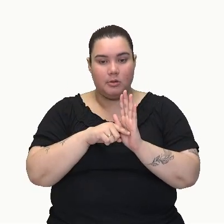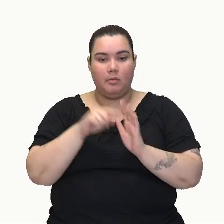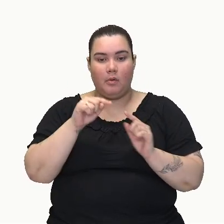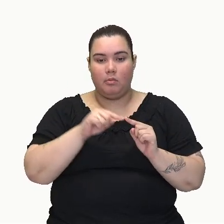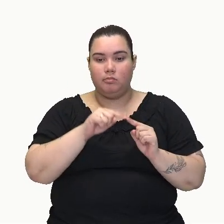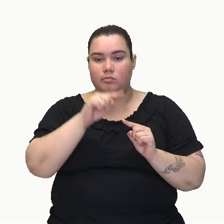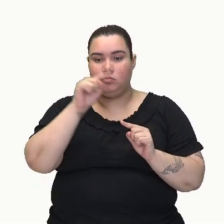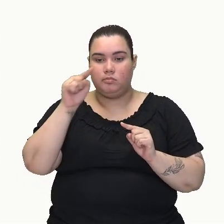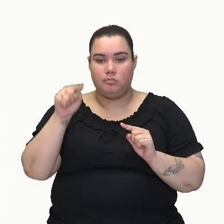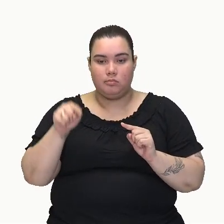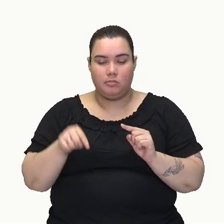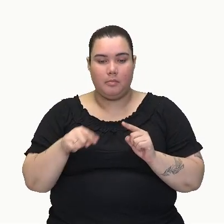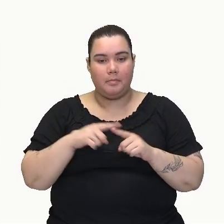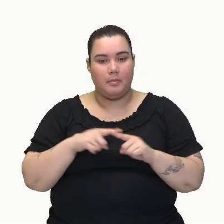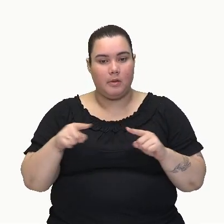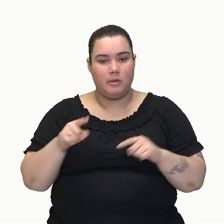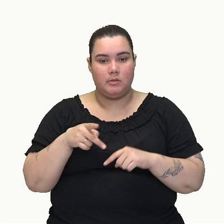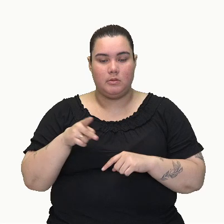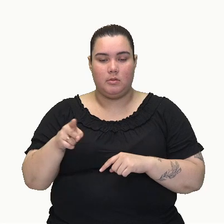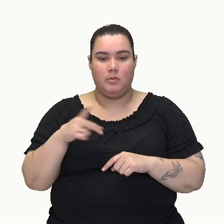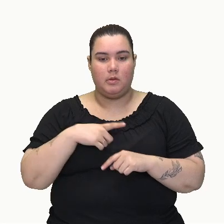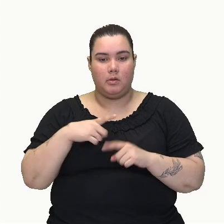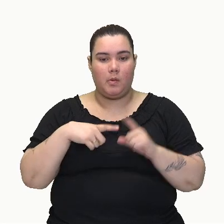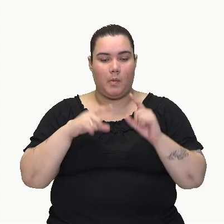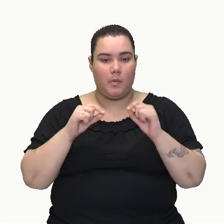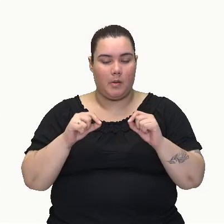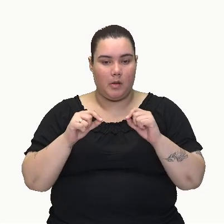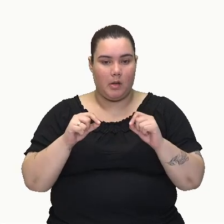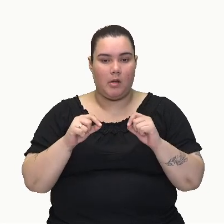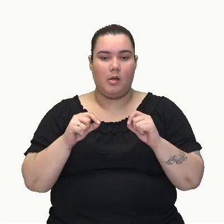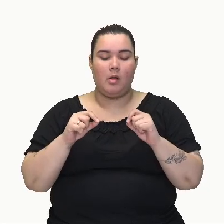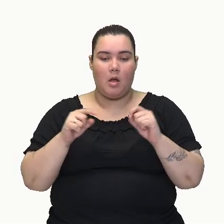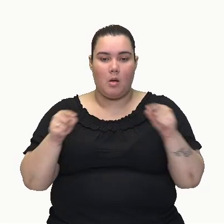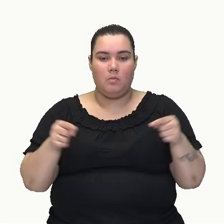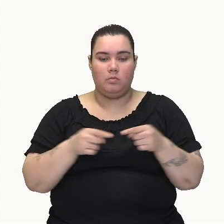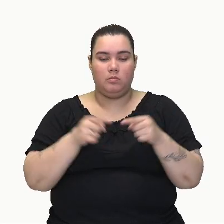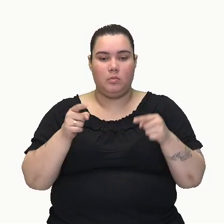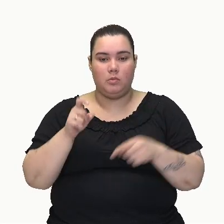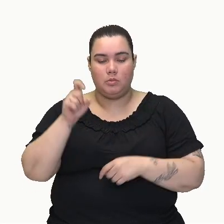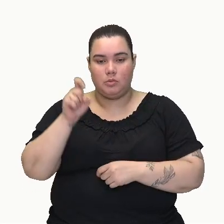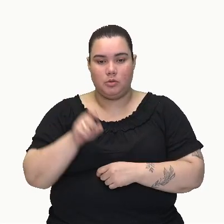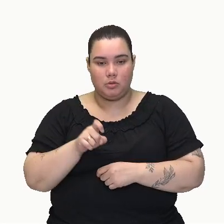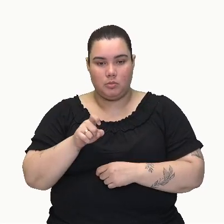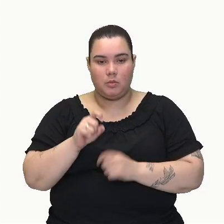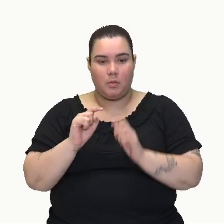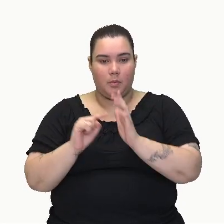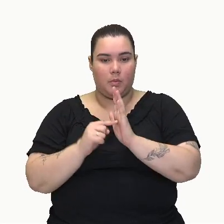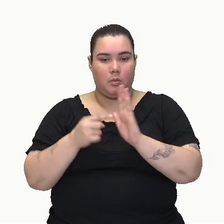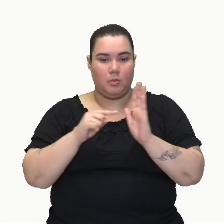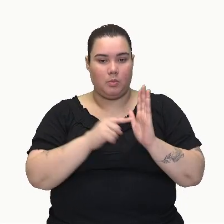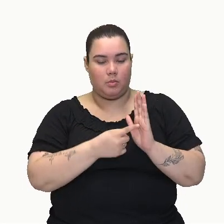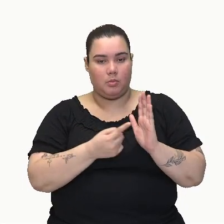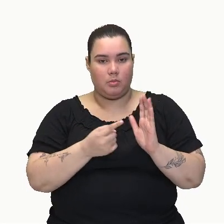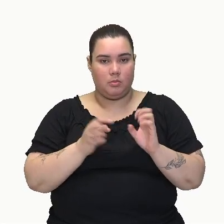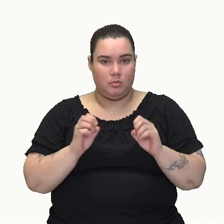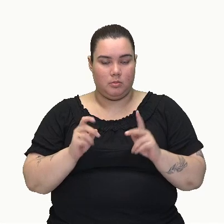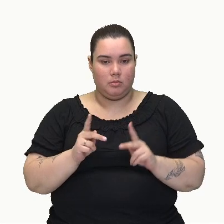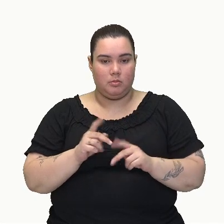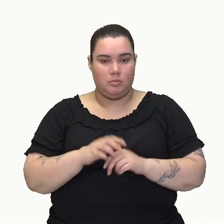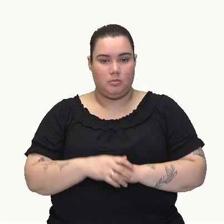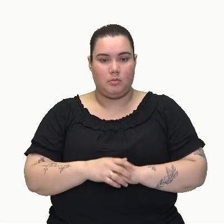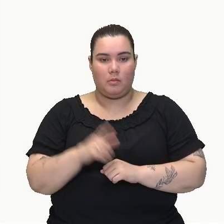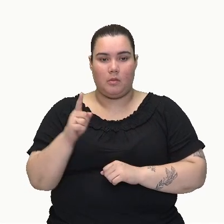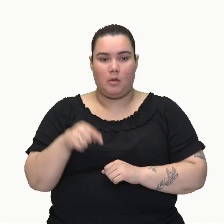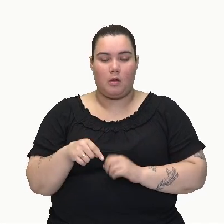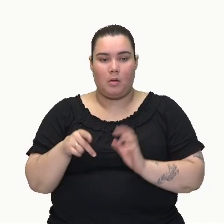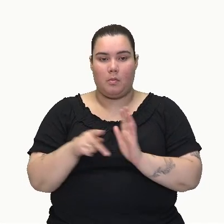baixo, mas sempre, claro, né, interceptando o eixo x em dois pontos. Bacana? Então esse aqui é o